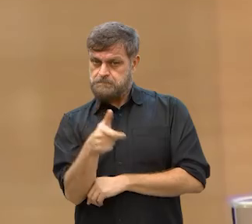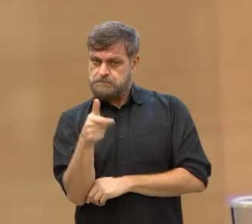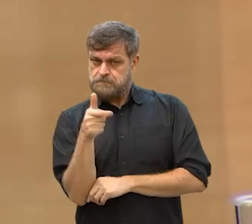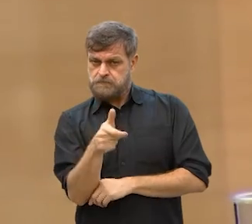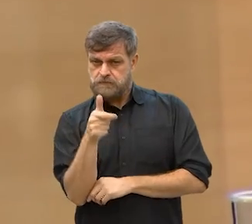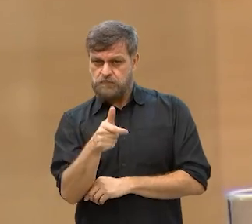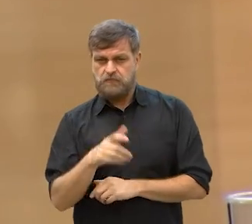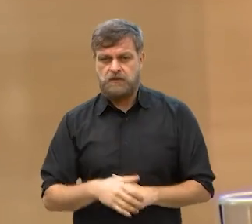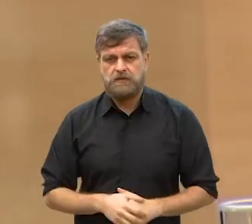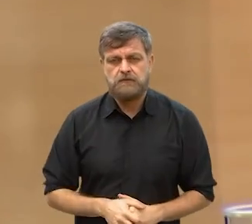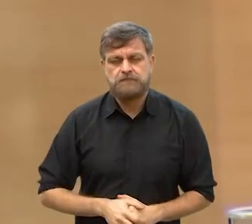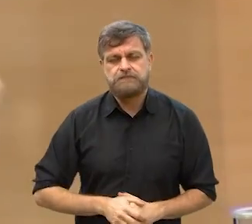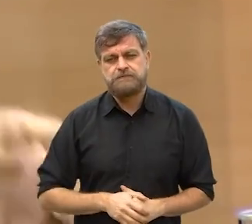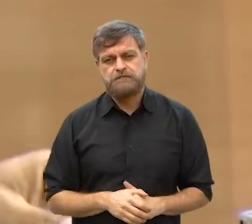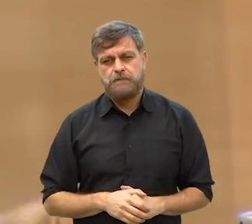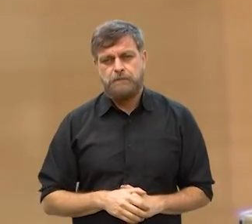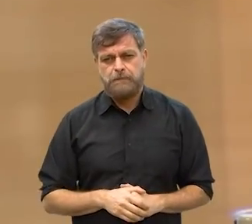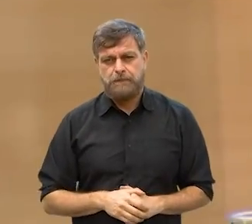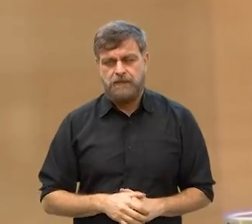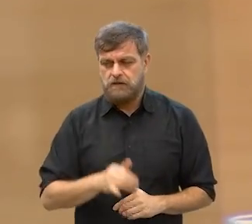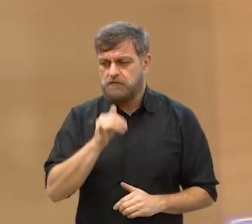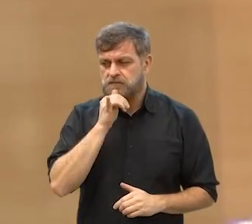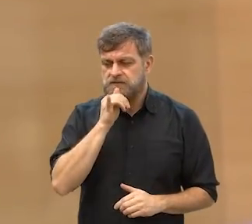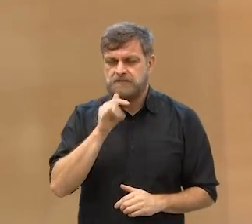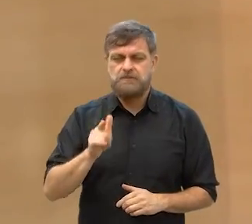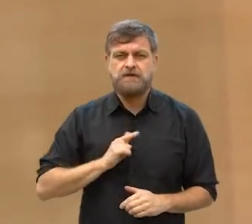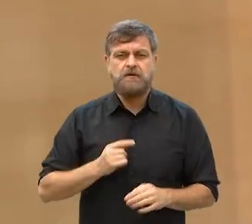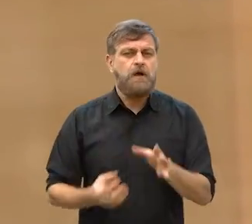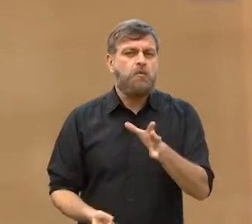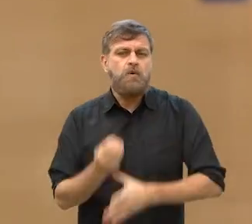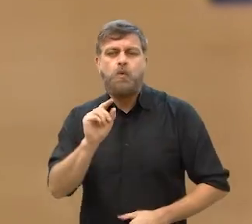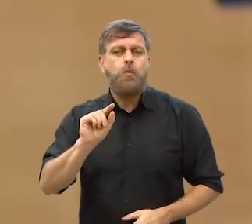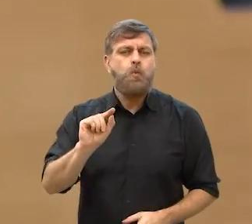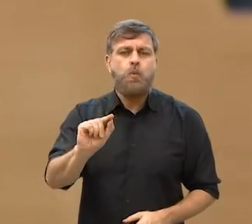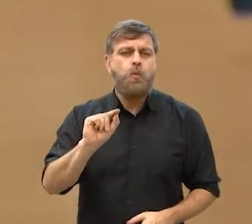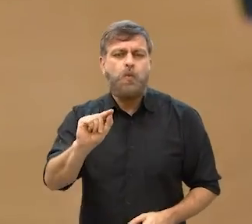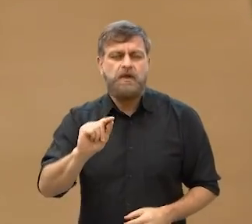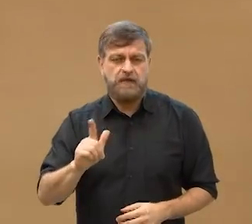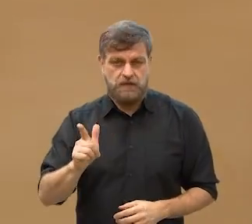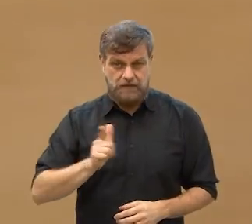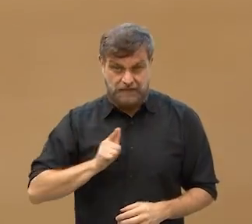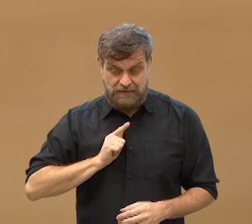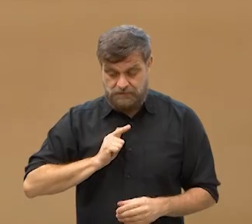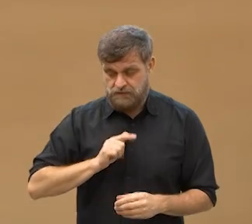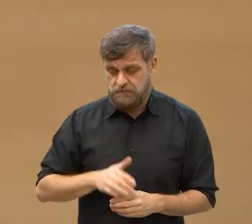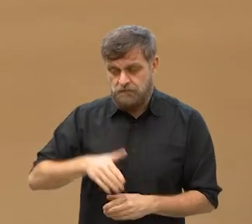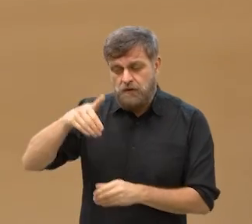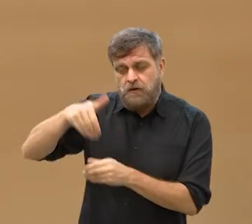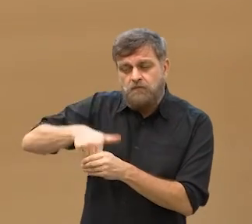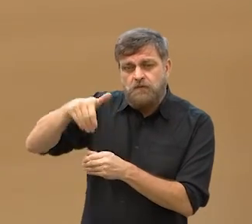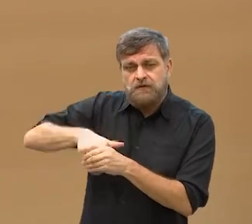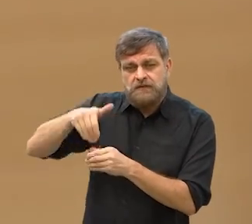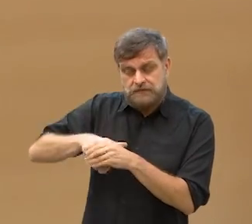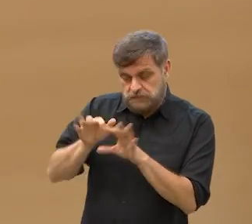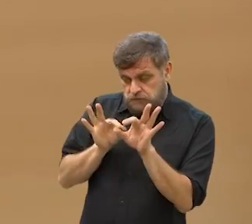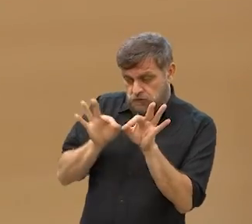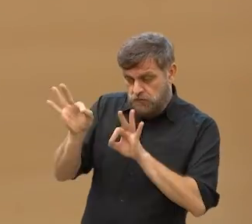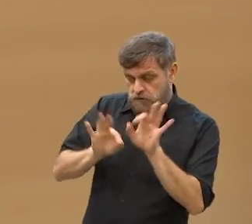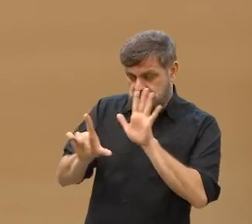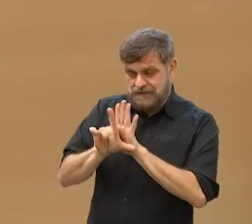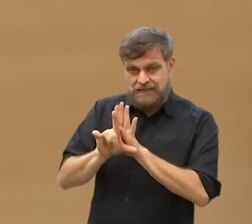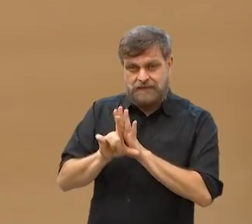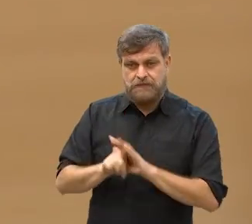ou parte dela, né? Por exemplo, recentemente nós tivemos a votação de um projeto